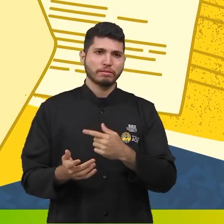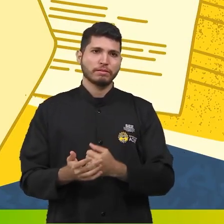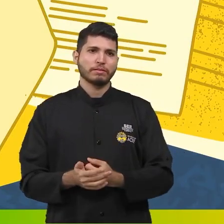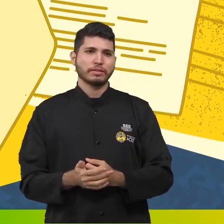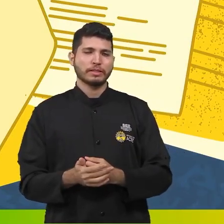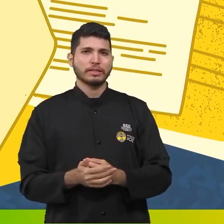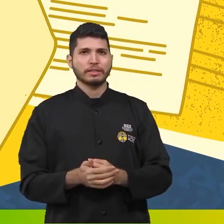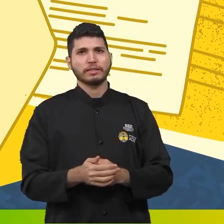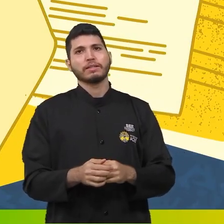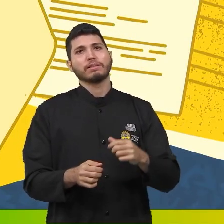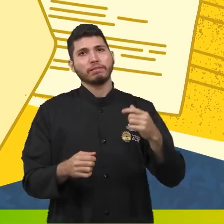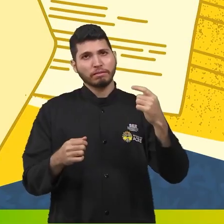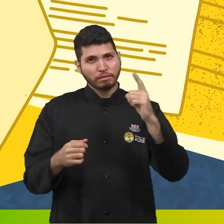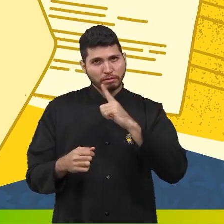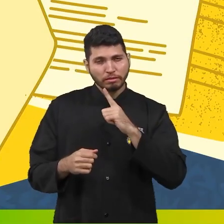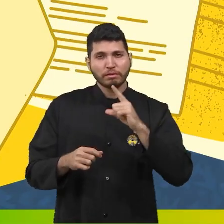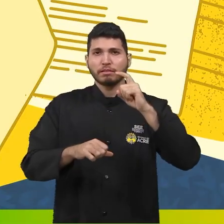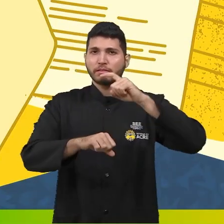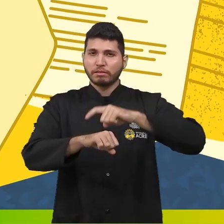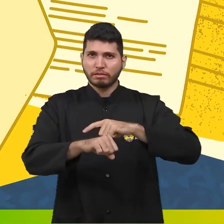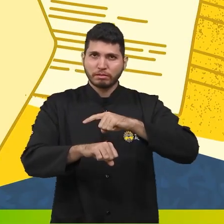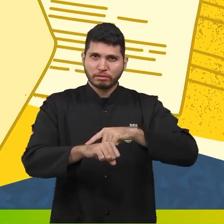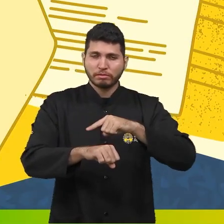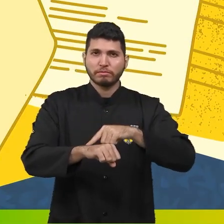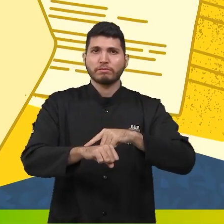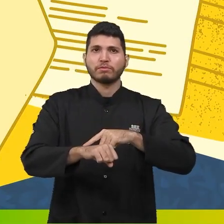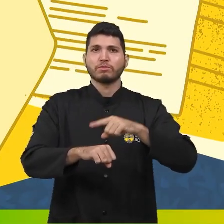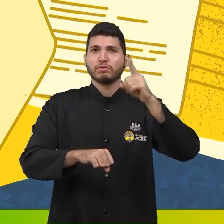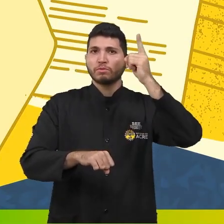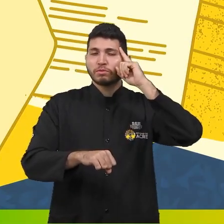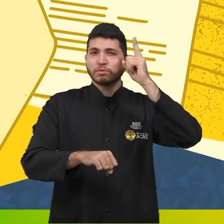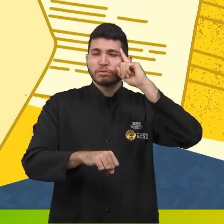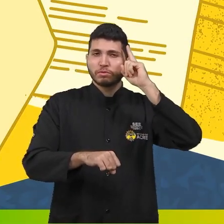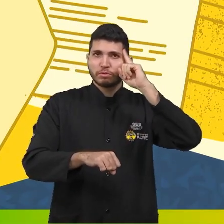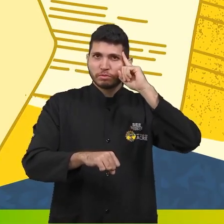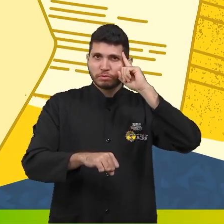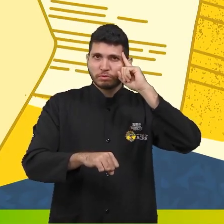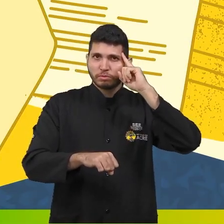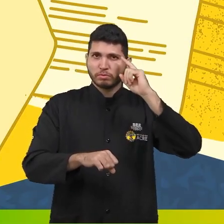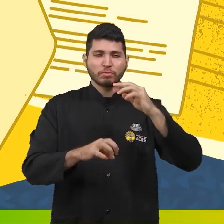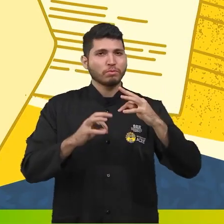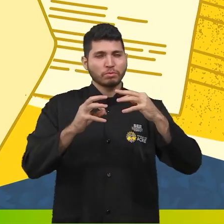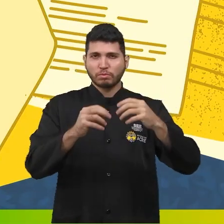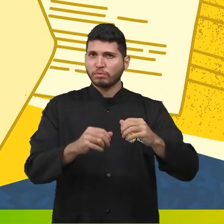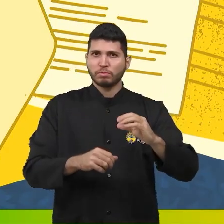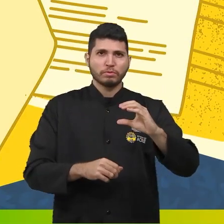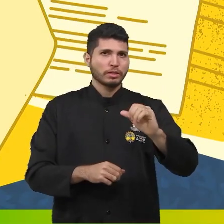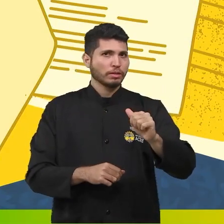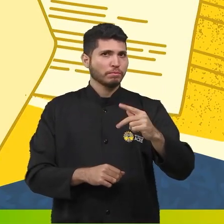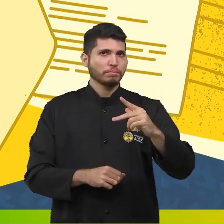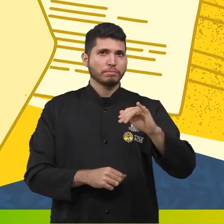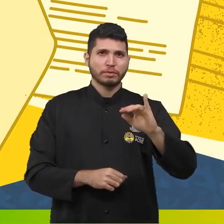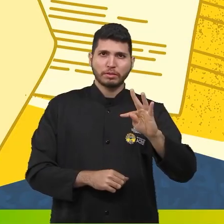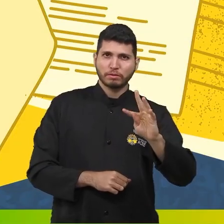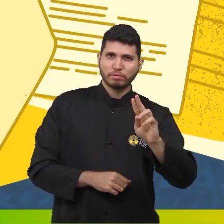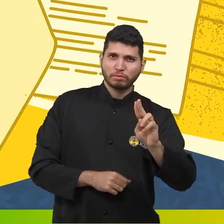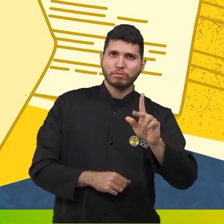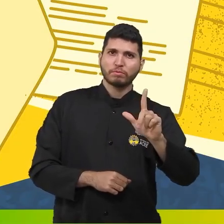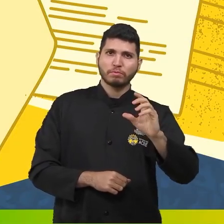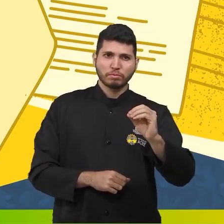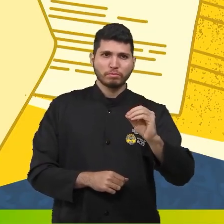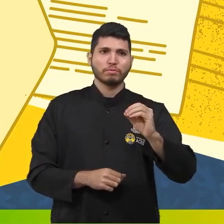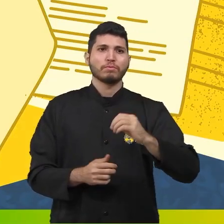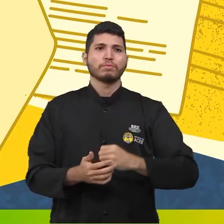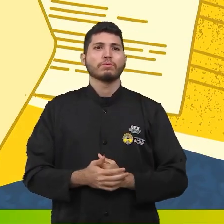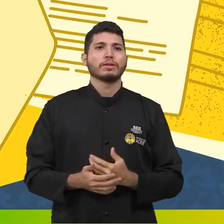pois tem uma cronologia, né? Todo dia tem um desfecho naquele capítulo. Então, a resposta correta vai ser a